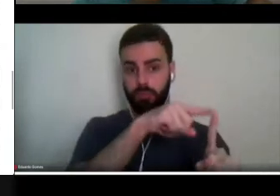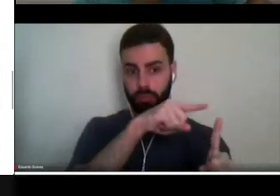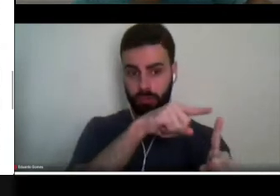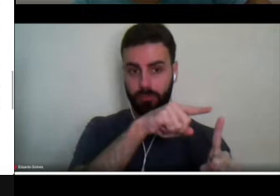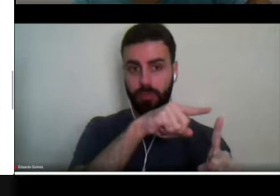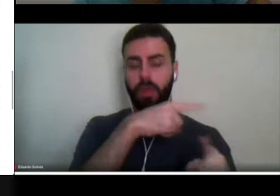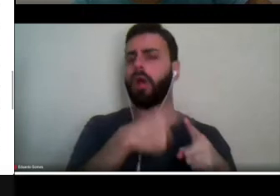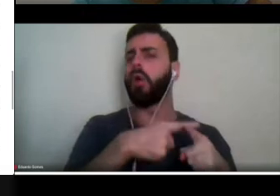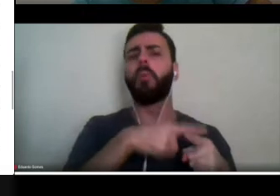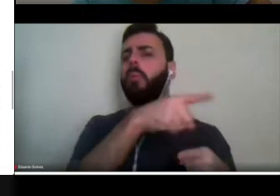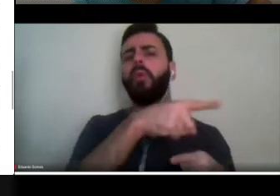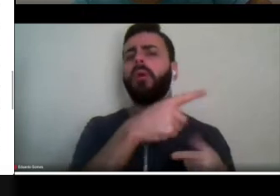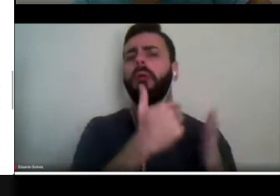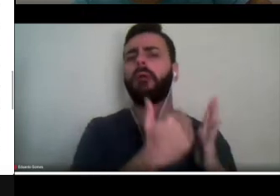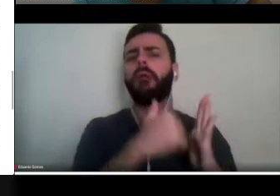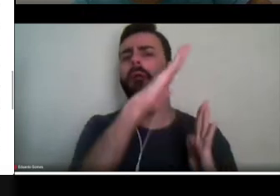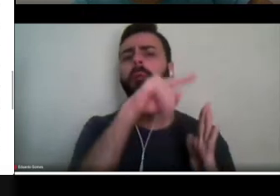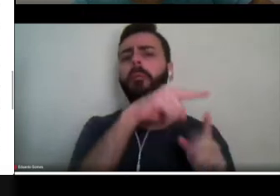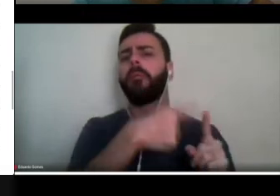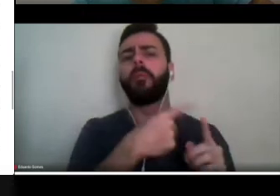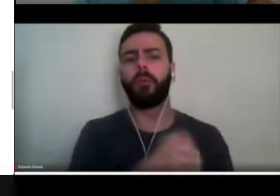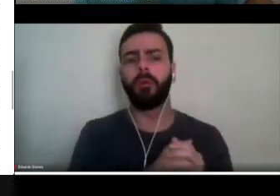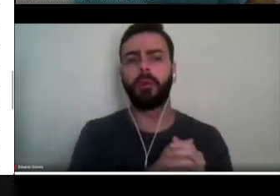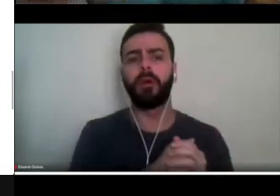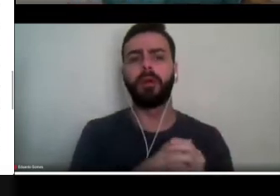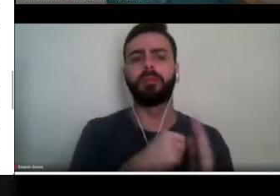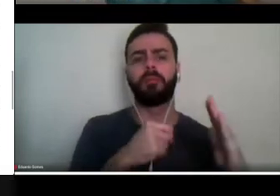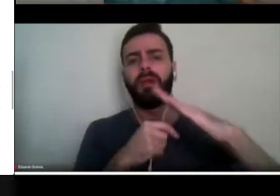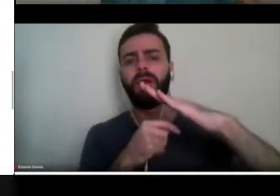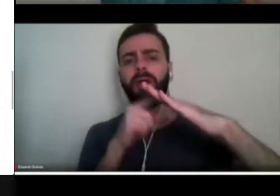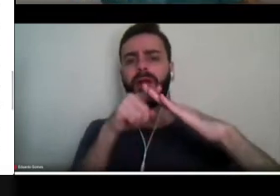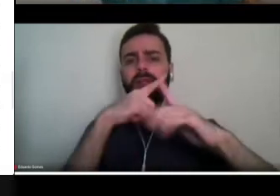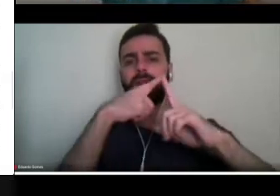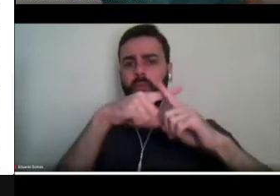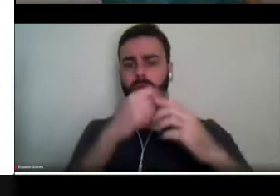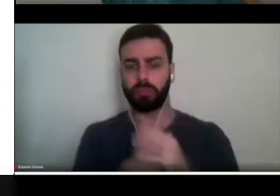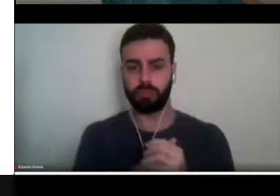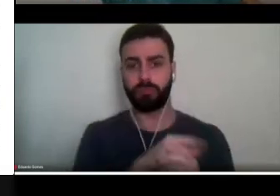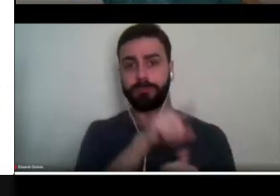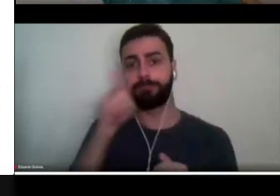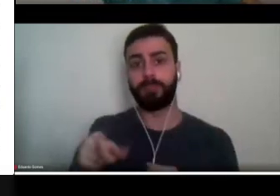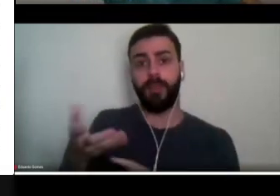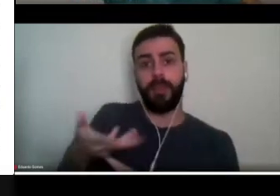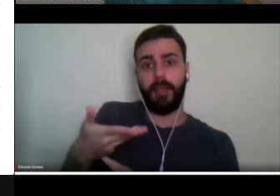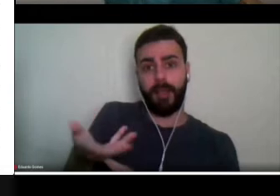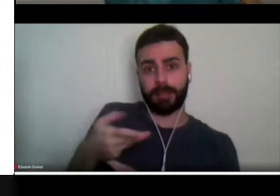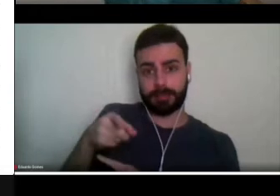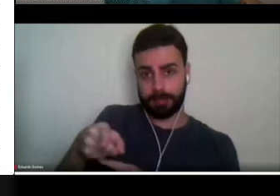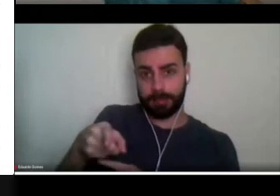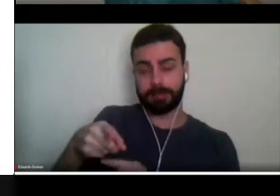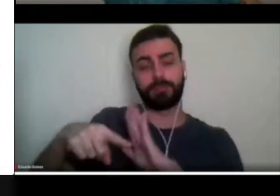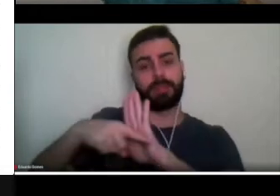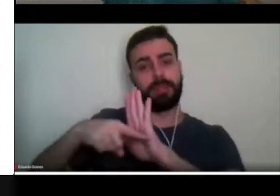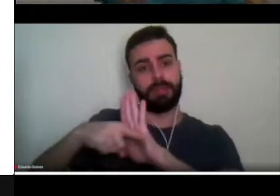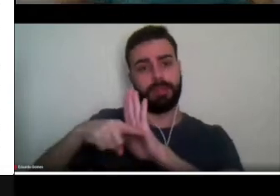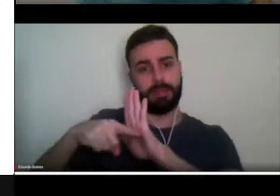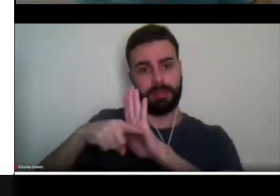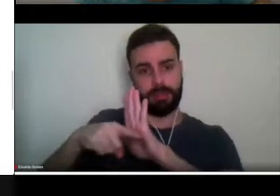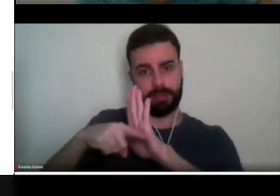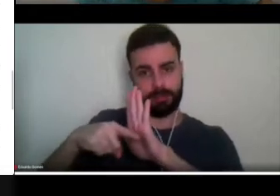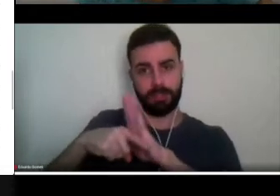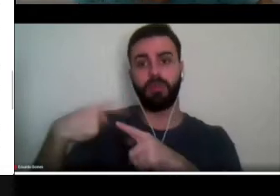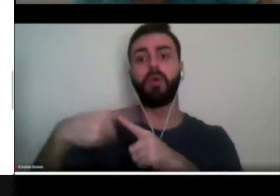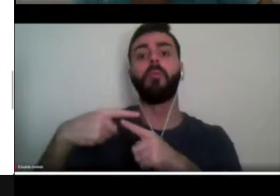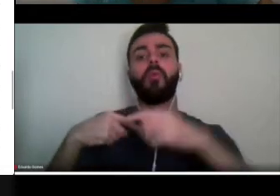a aceleração é menor que zero, porque a concavidade é para baixo. A concavidade dessa linha verde que eu fiz